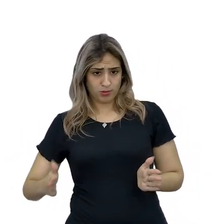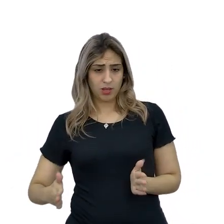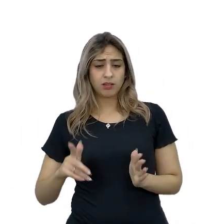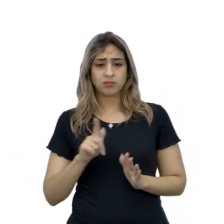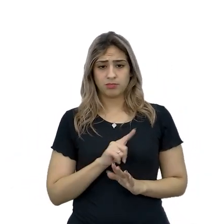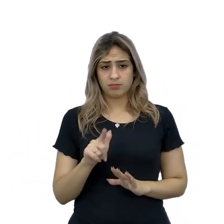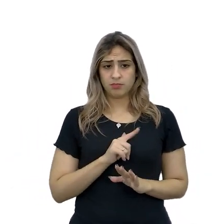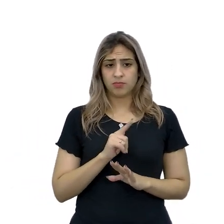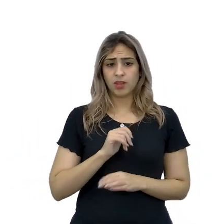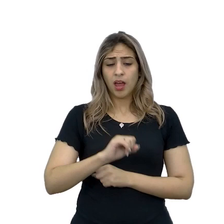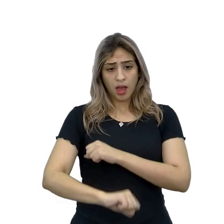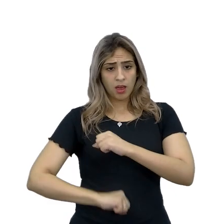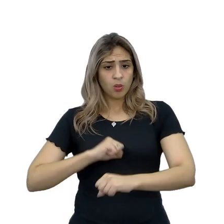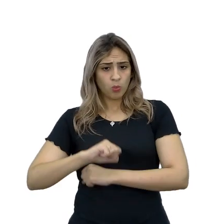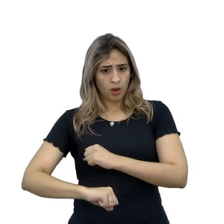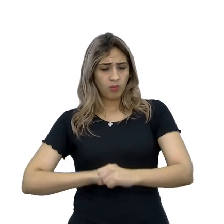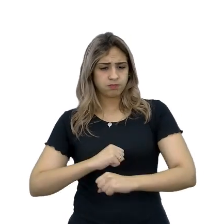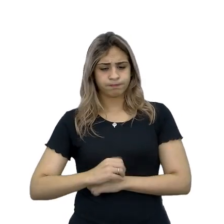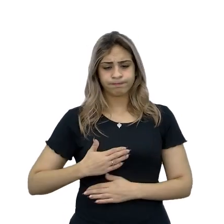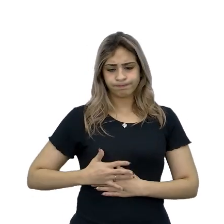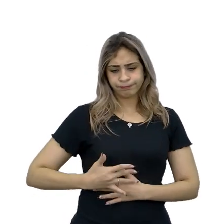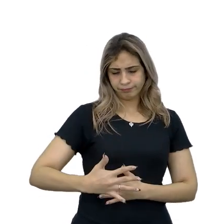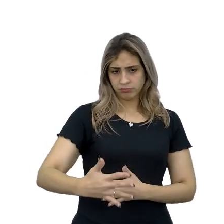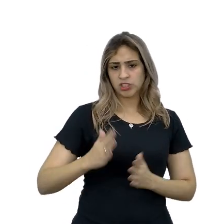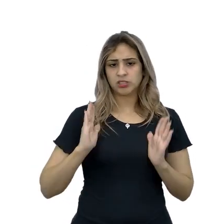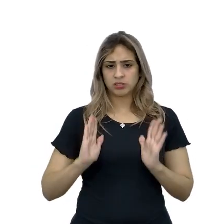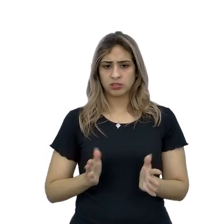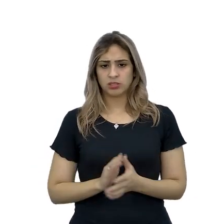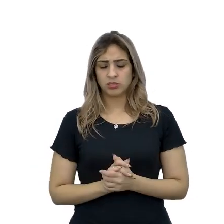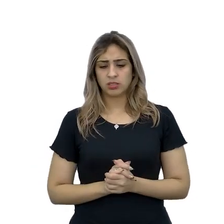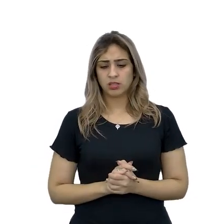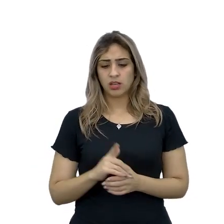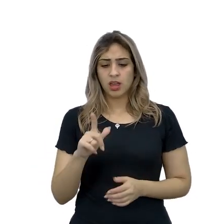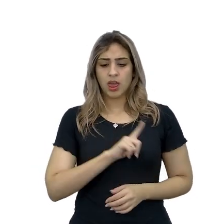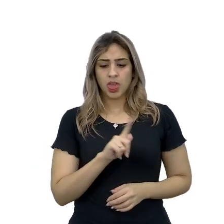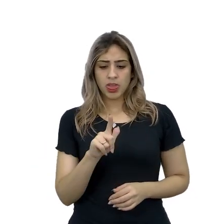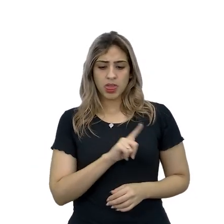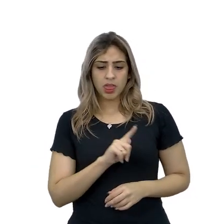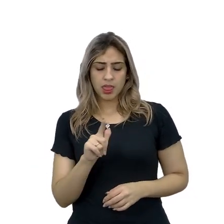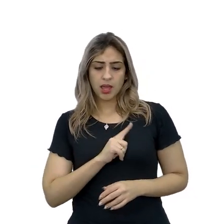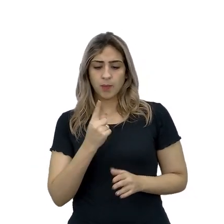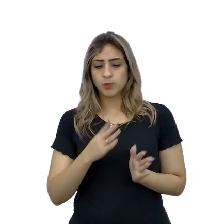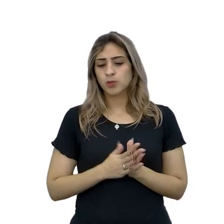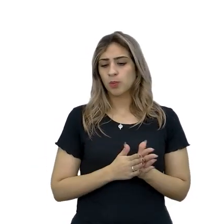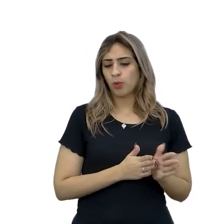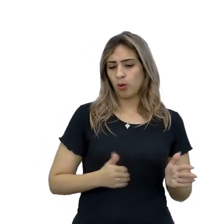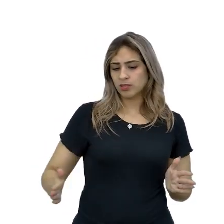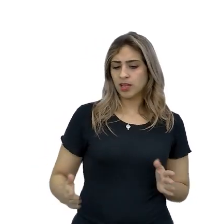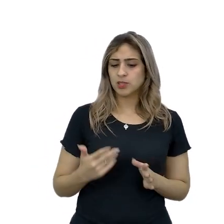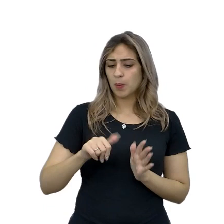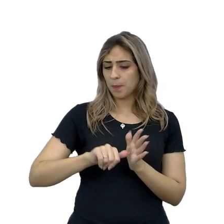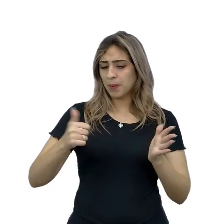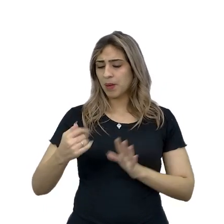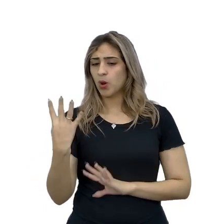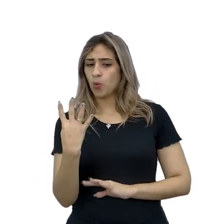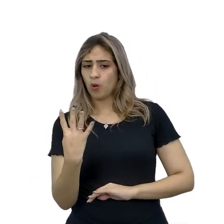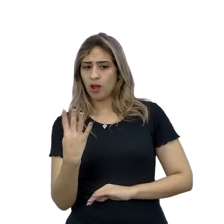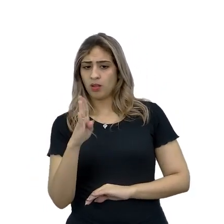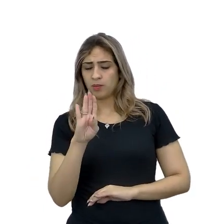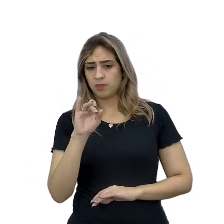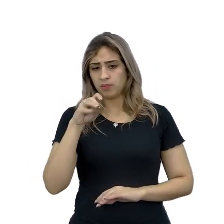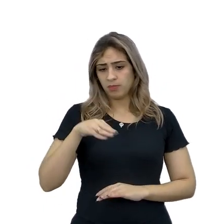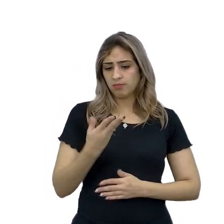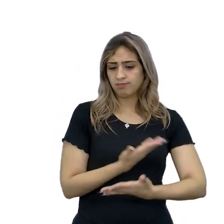processo anual, né? Então, temos aqui um processo do primeiro ao quarto bimestre, em